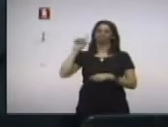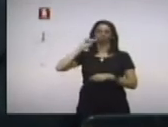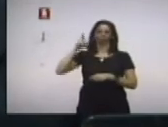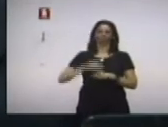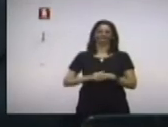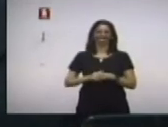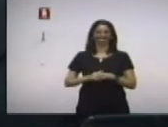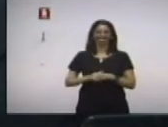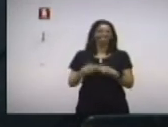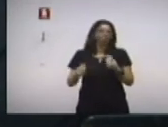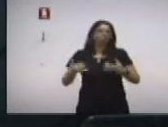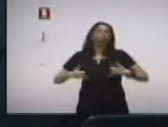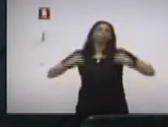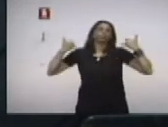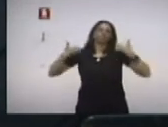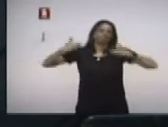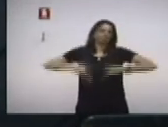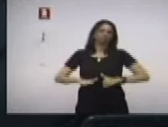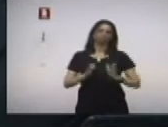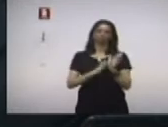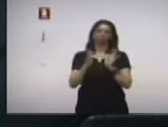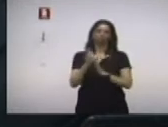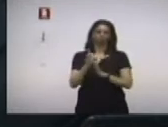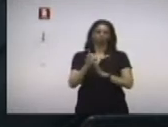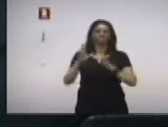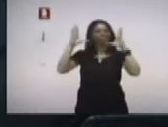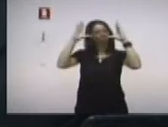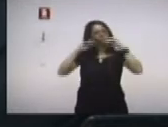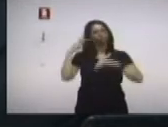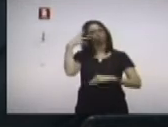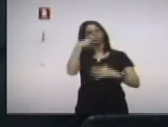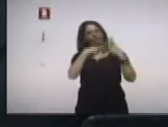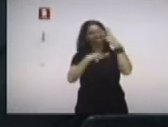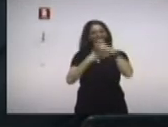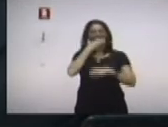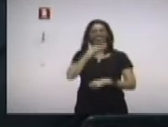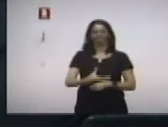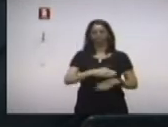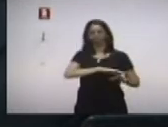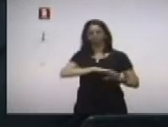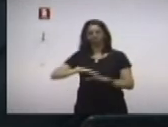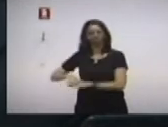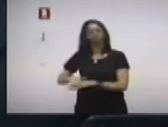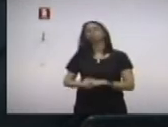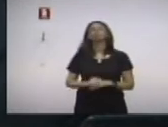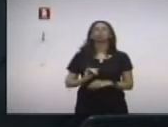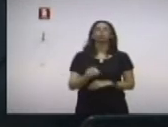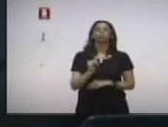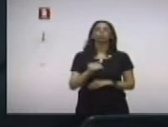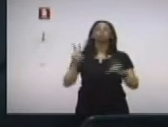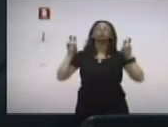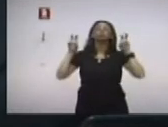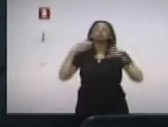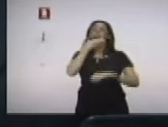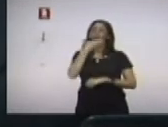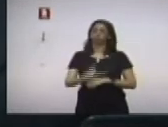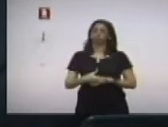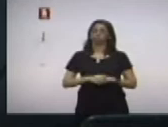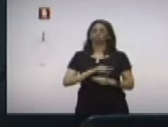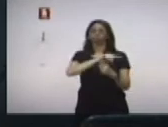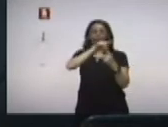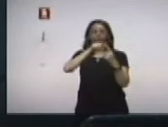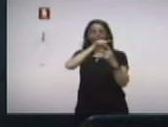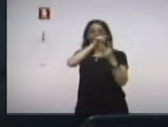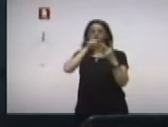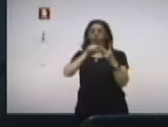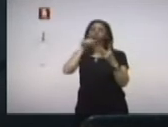toda honra na noite do Natal e aproveitando para falar do Natal seu presente duas situações aqui que